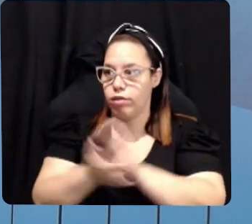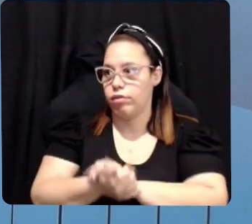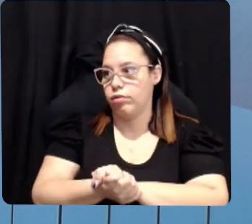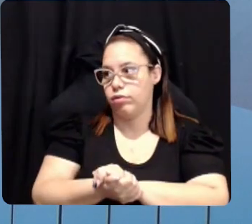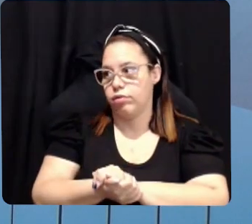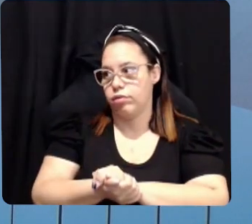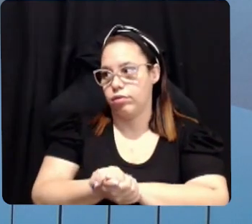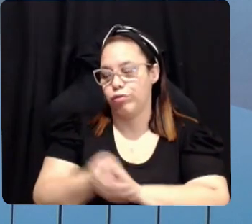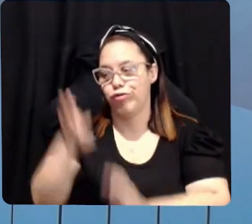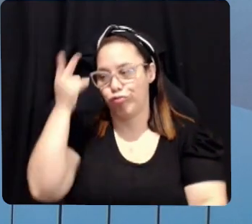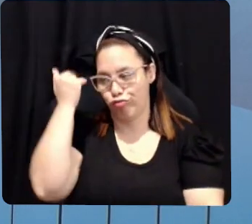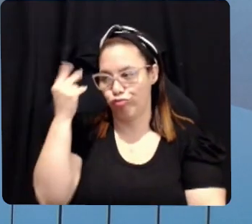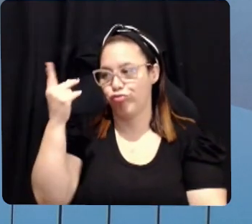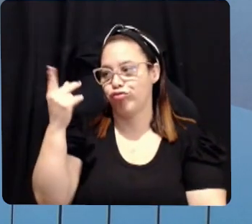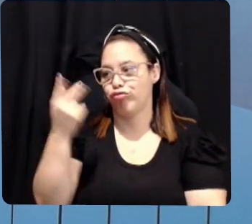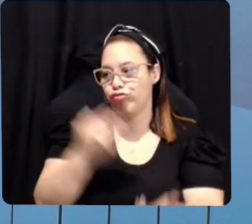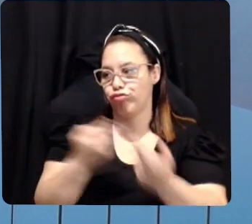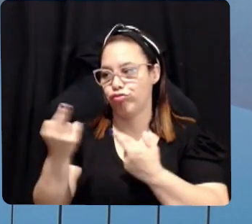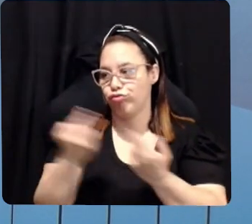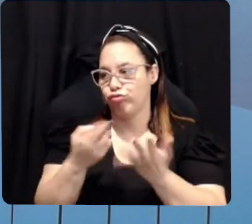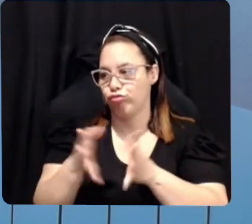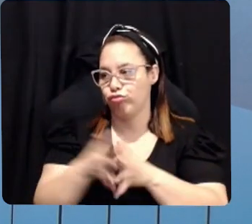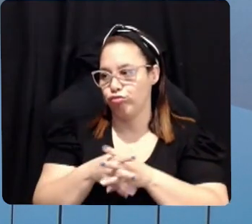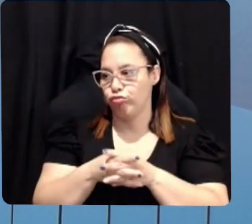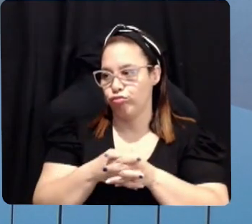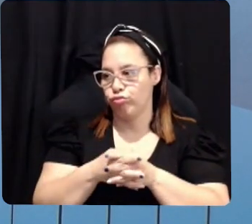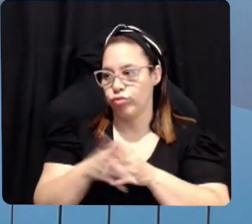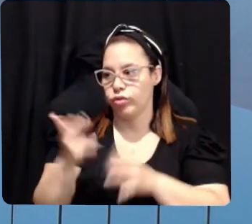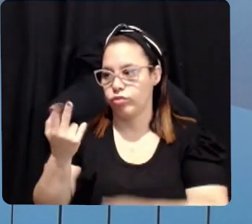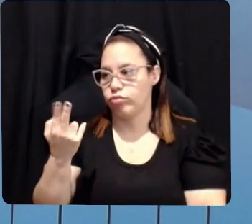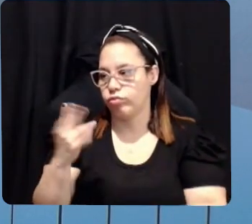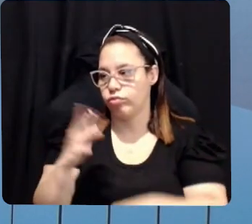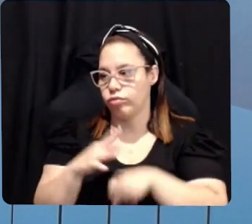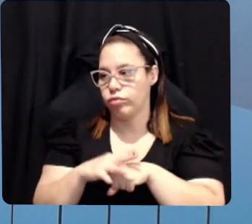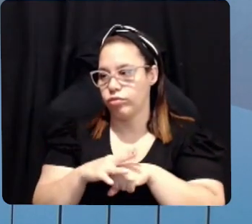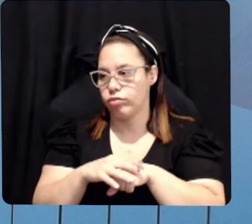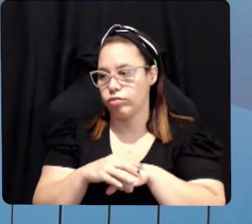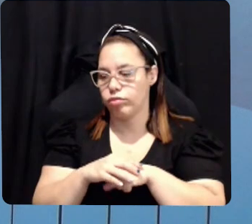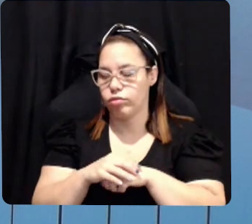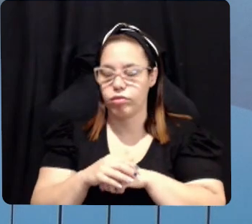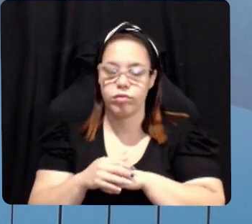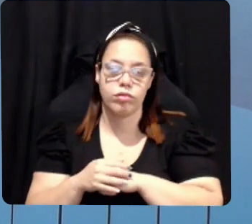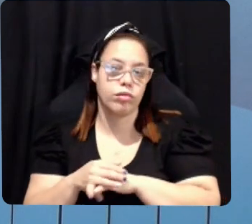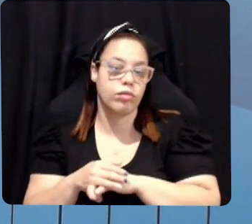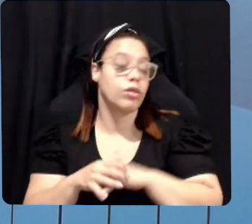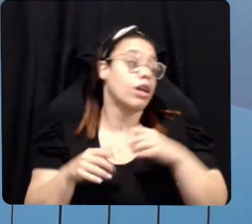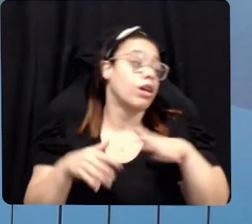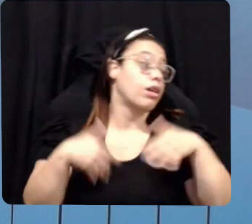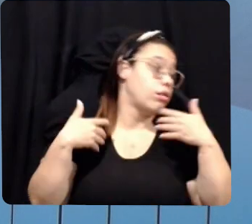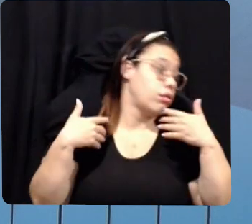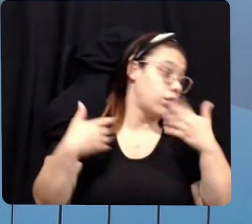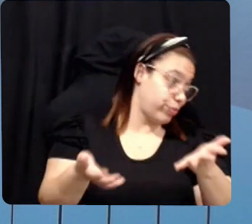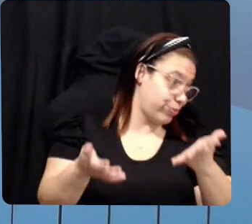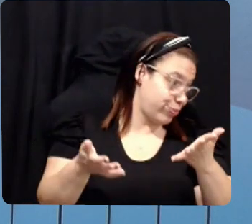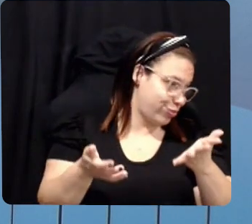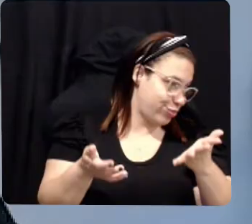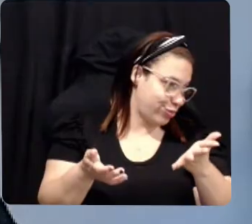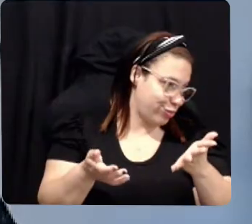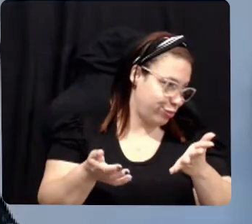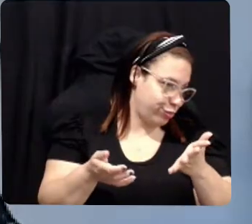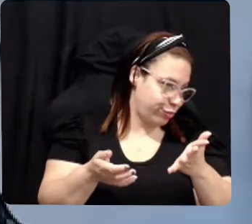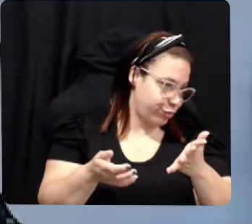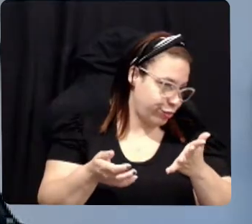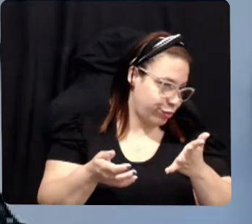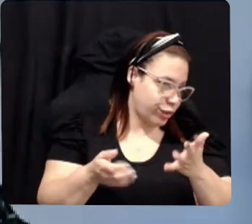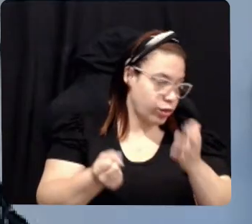de visão, que isso também é muito comum, né? As pessoas associarem essas duas condições. Então,